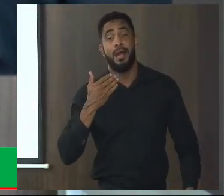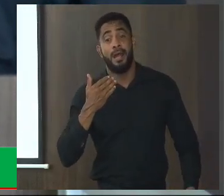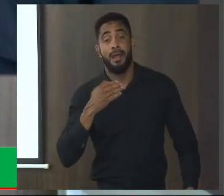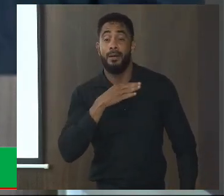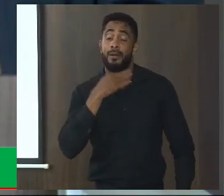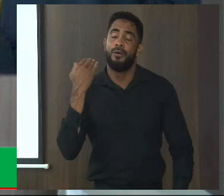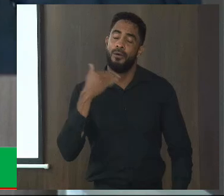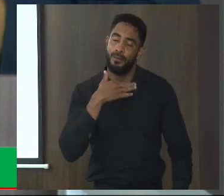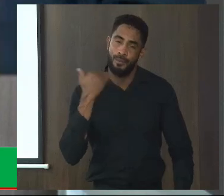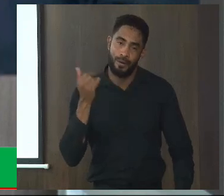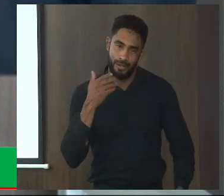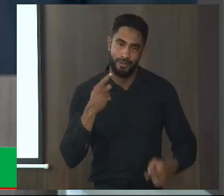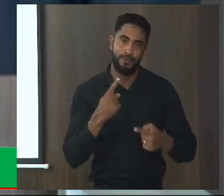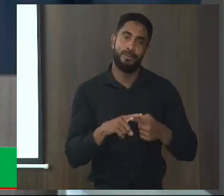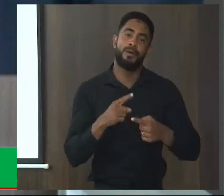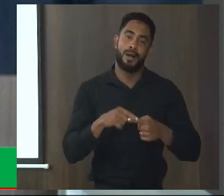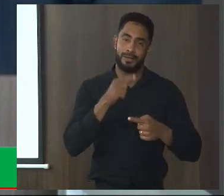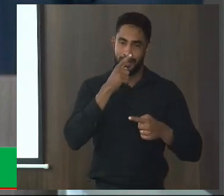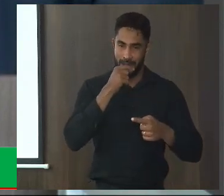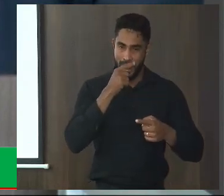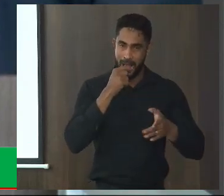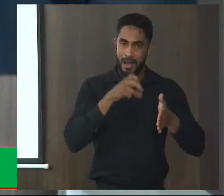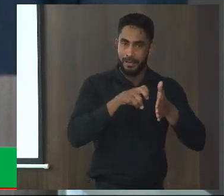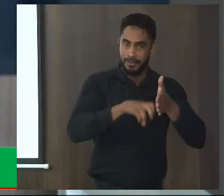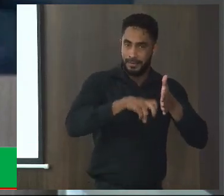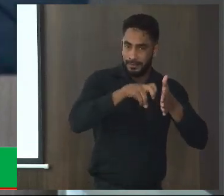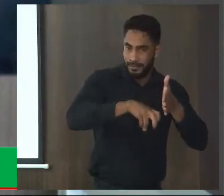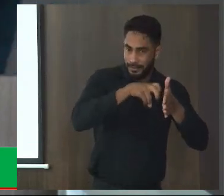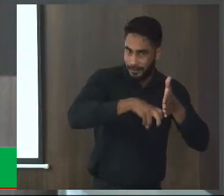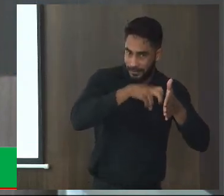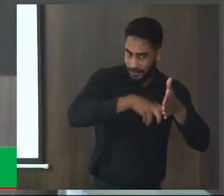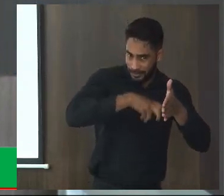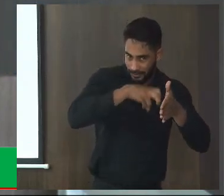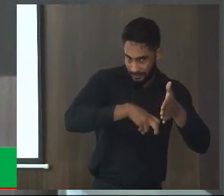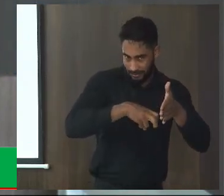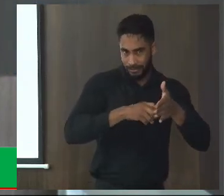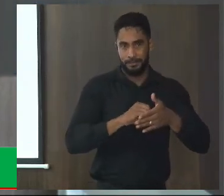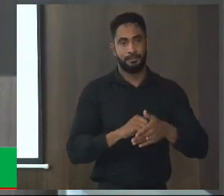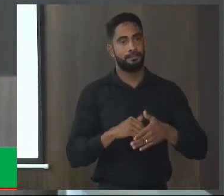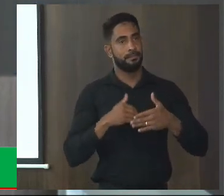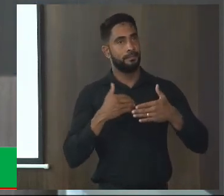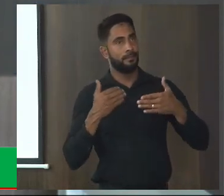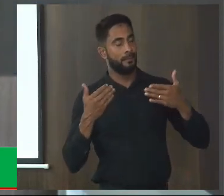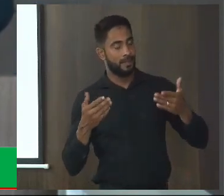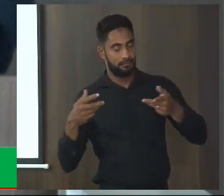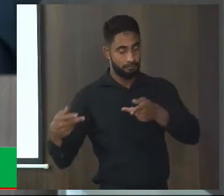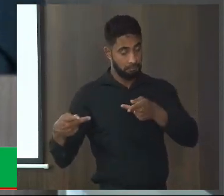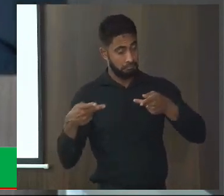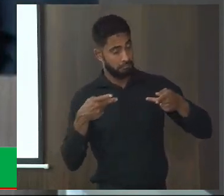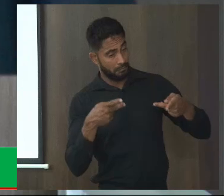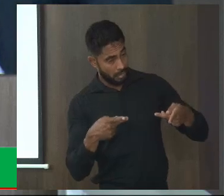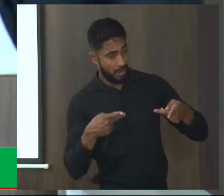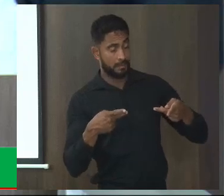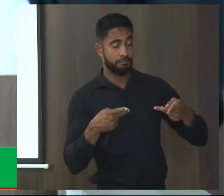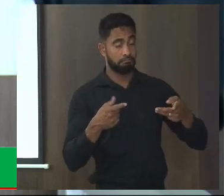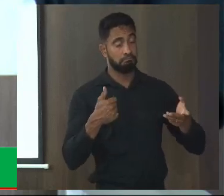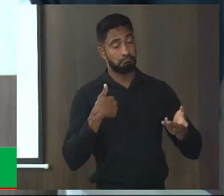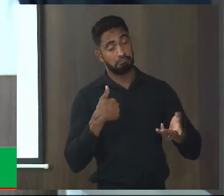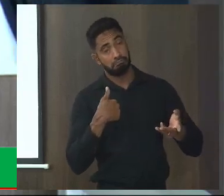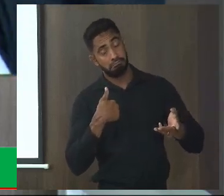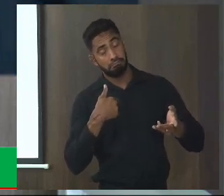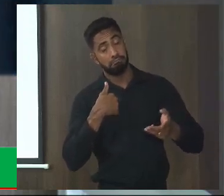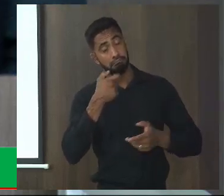mineradora. Então, essa preocupação é pertinente, e lá estava, eles me convidaram, e lá estava eu,